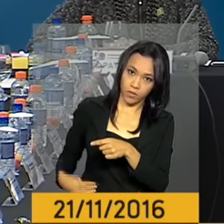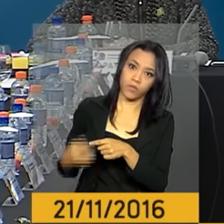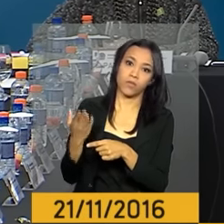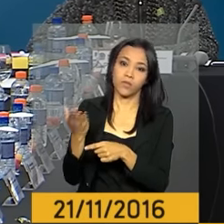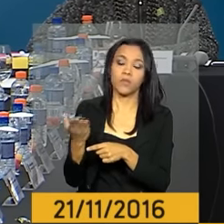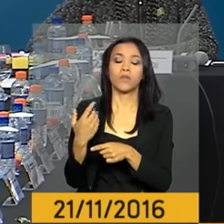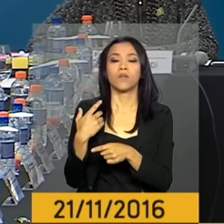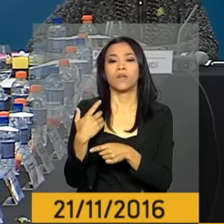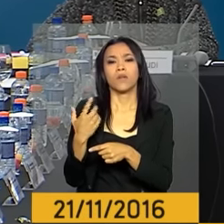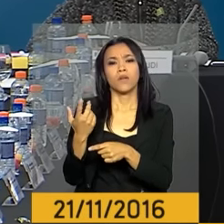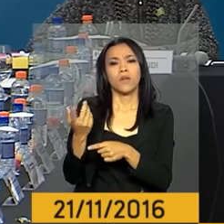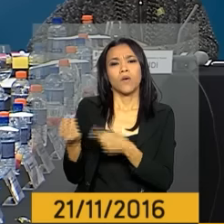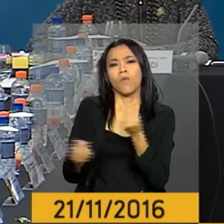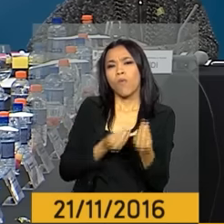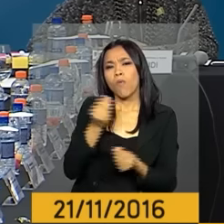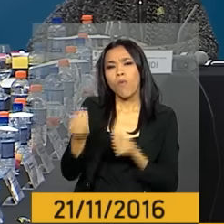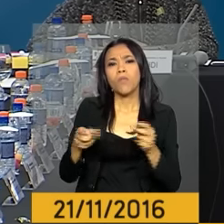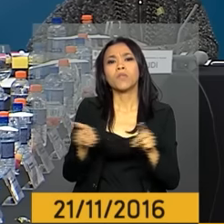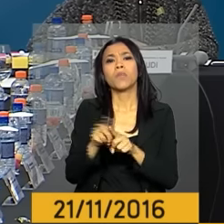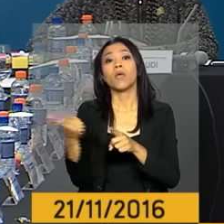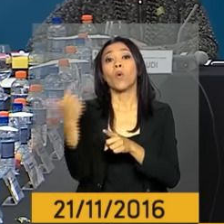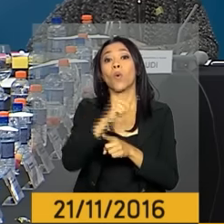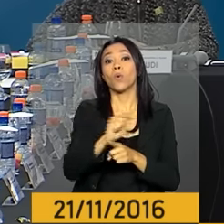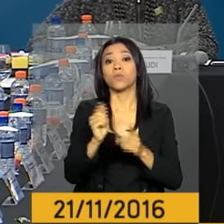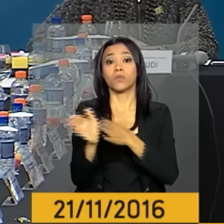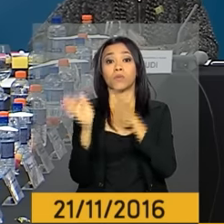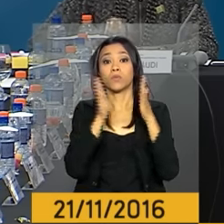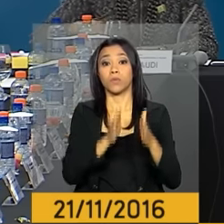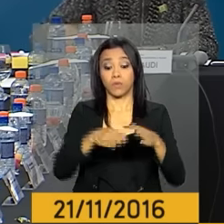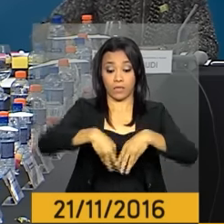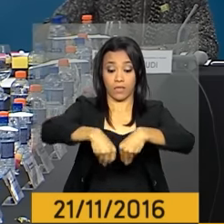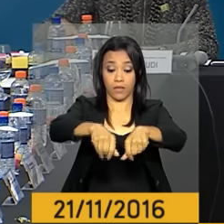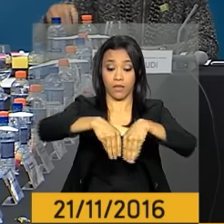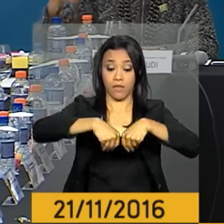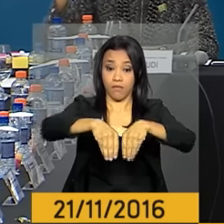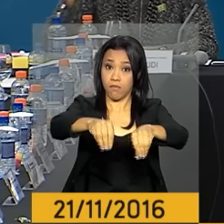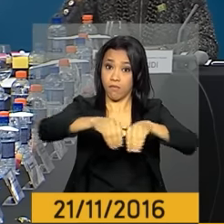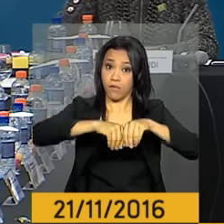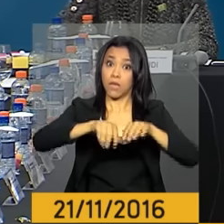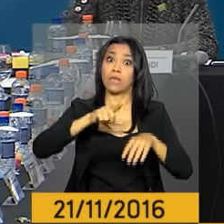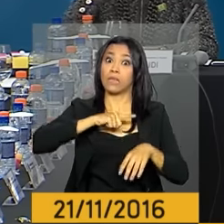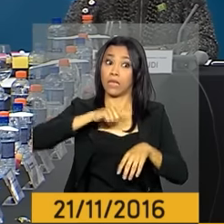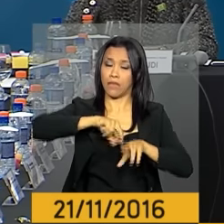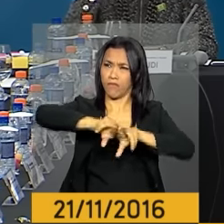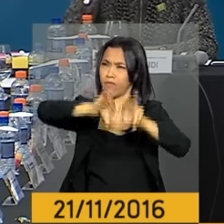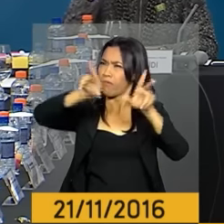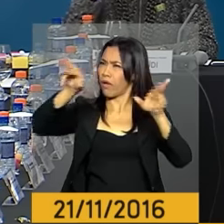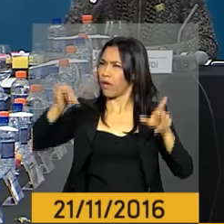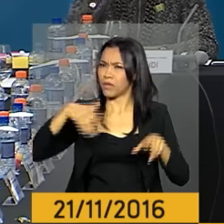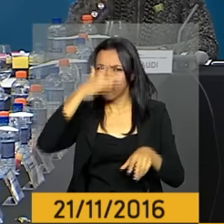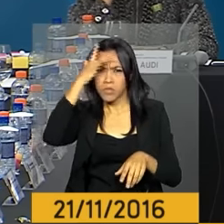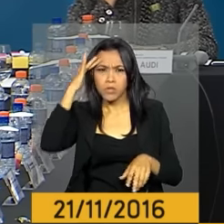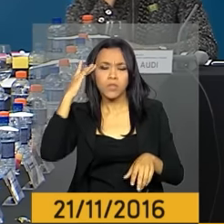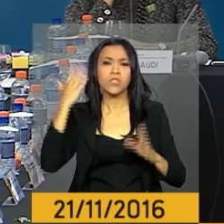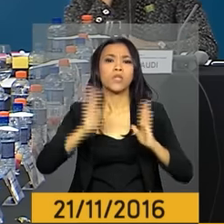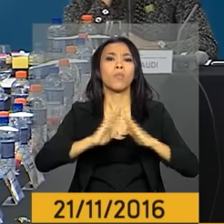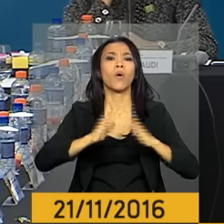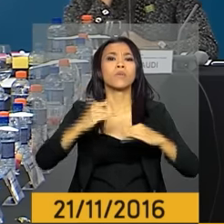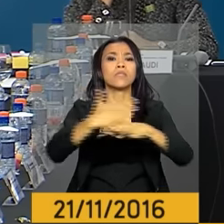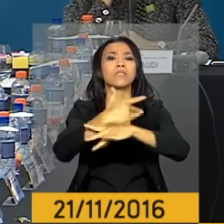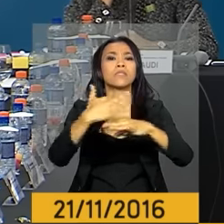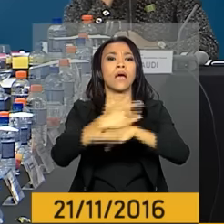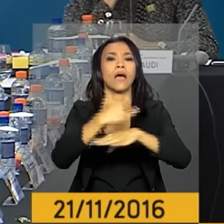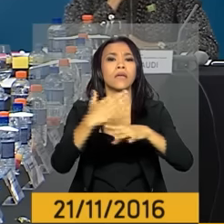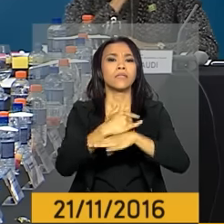a consolidação fundiária nas cidades. Os senhores sabem que tem muita gente que mora nas urbes, nas cidades,